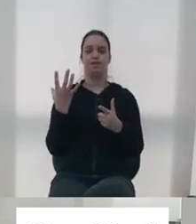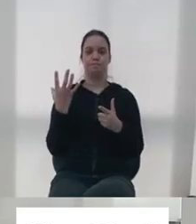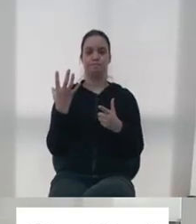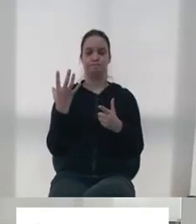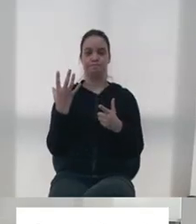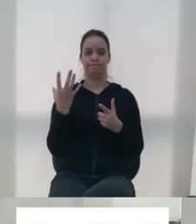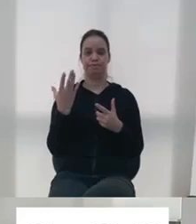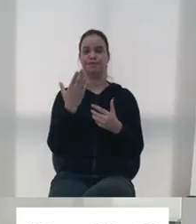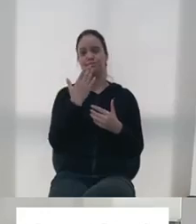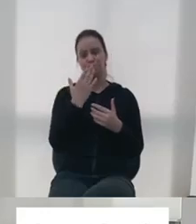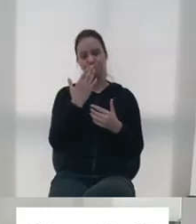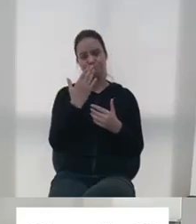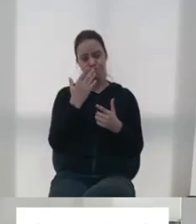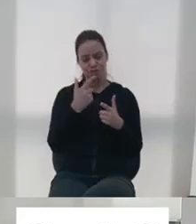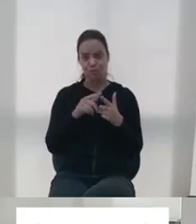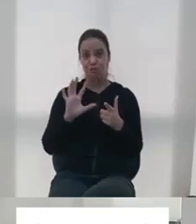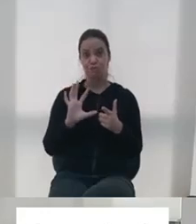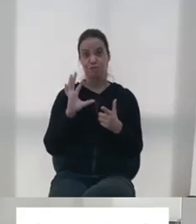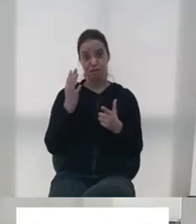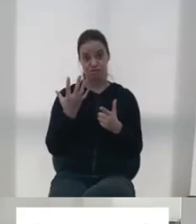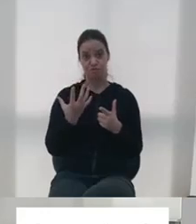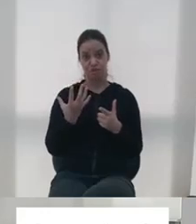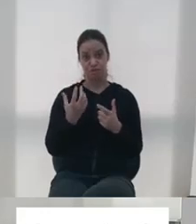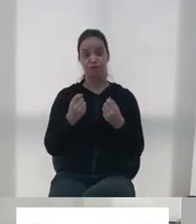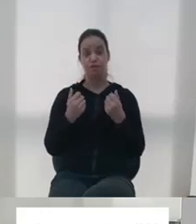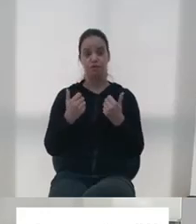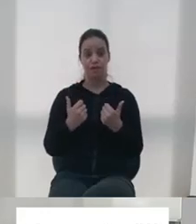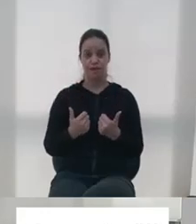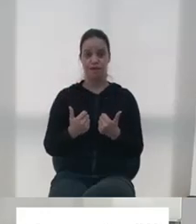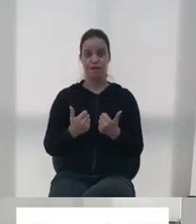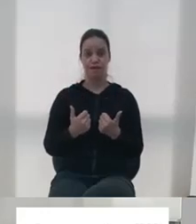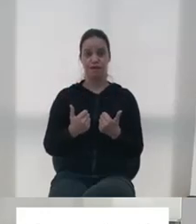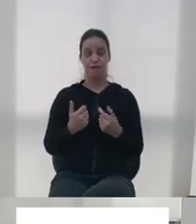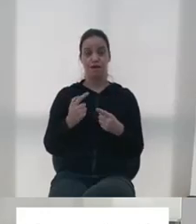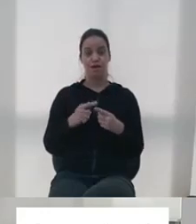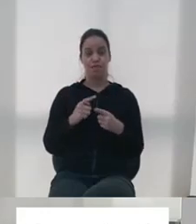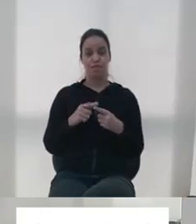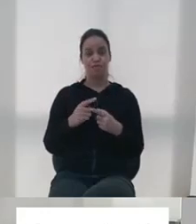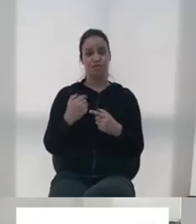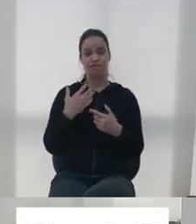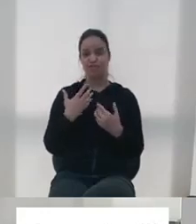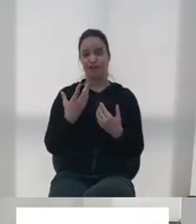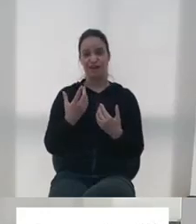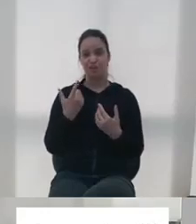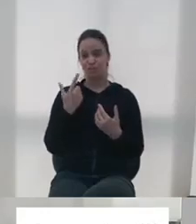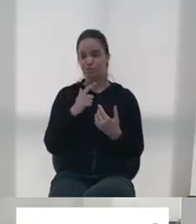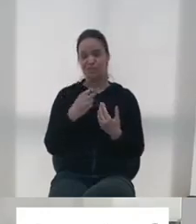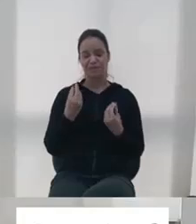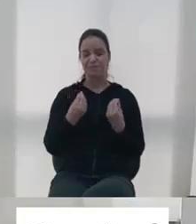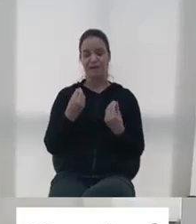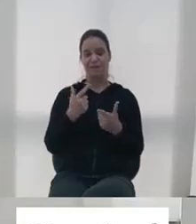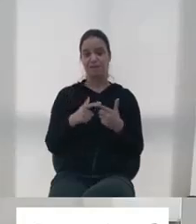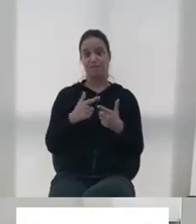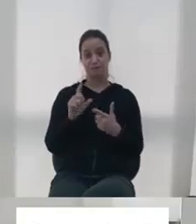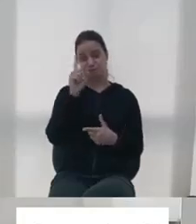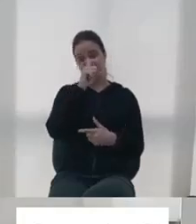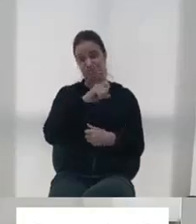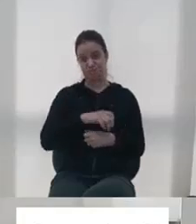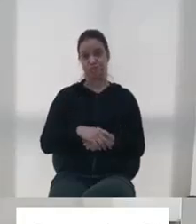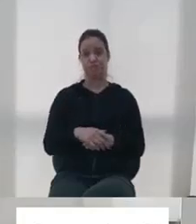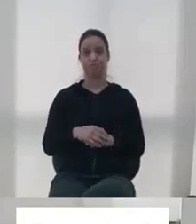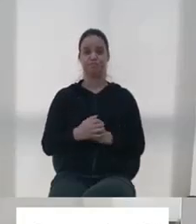o Conselho Superior uma solução definitiva para esse problema, porque a gente não aguenta mais ficar nesse impasse.